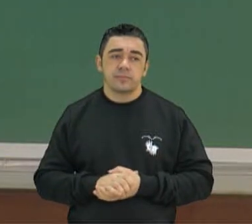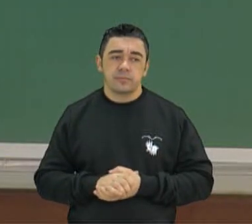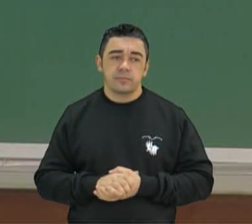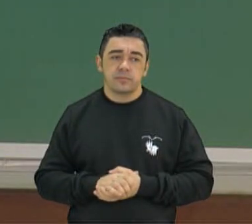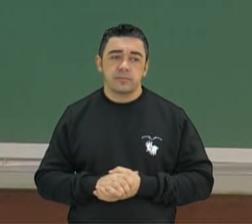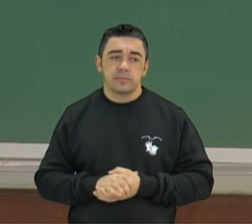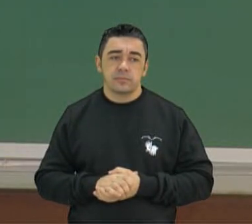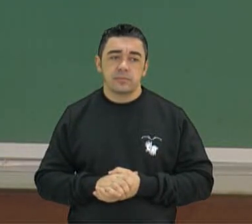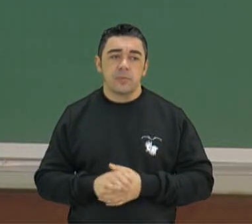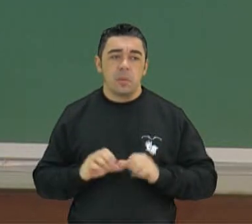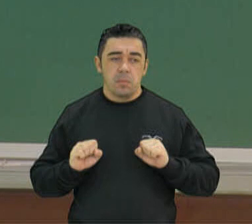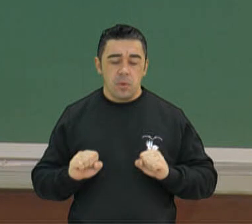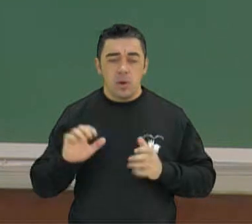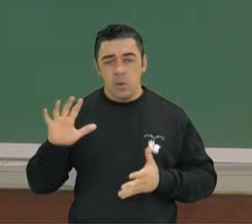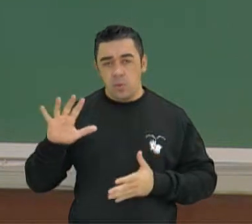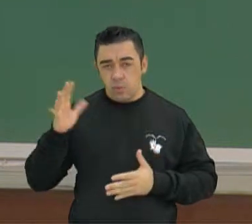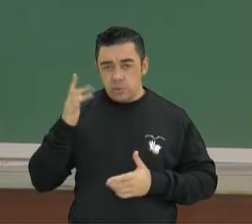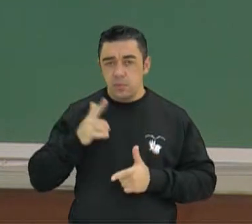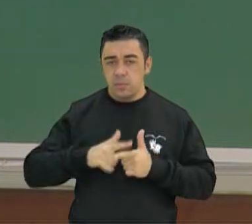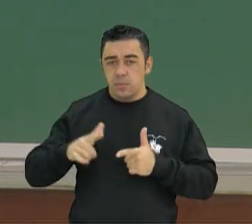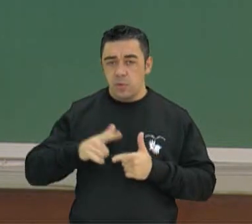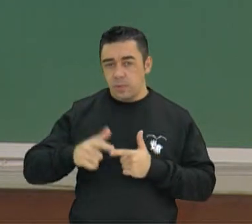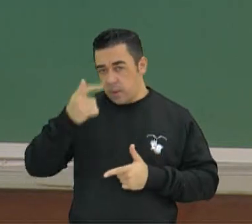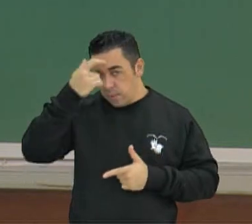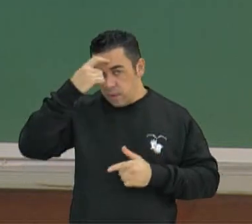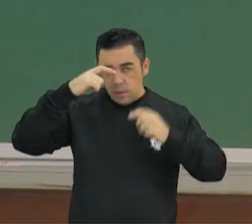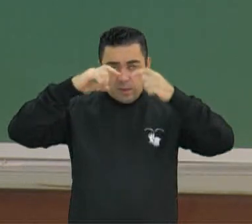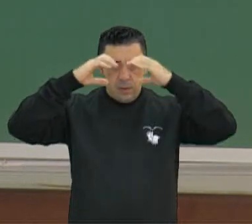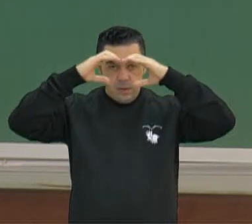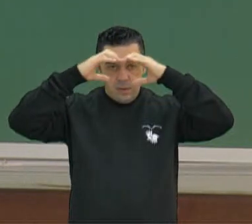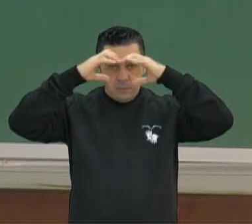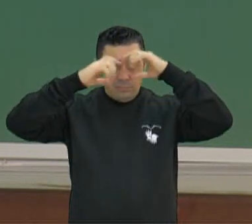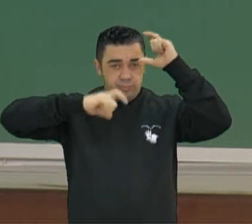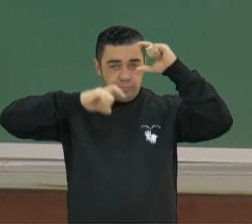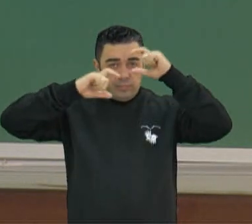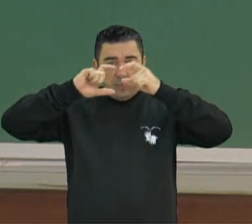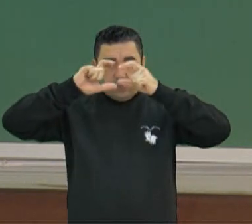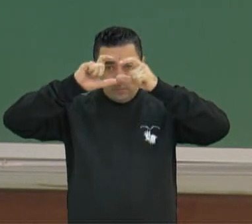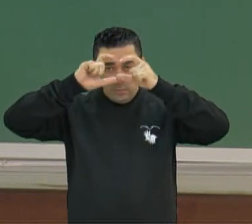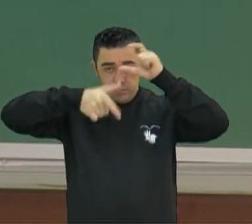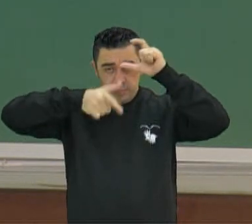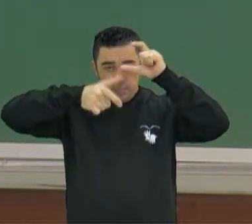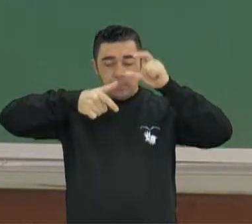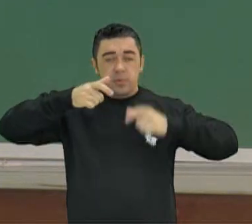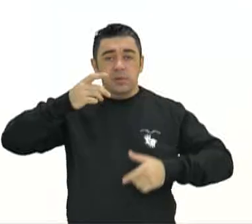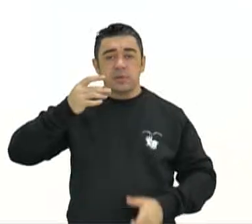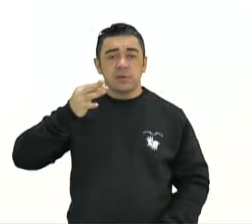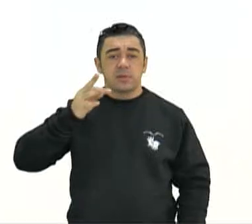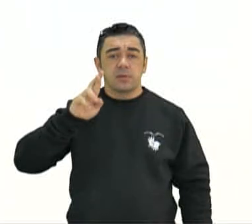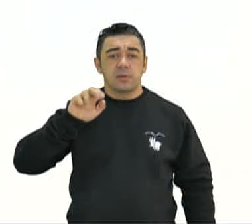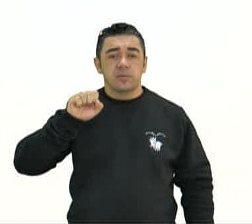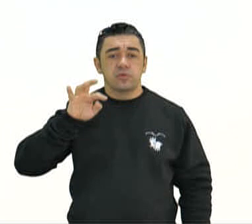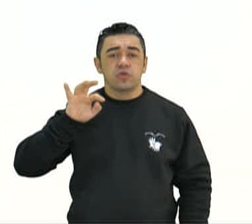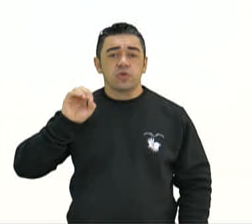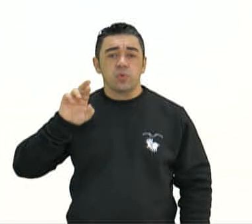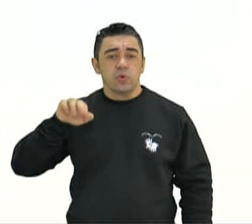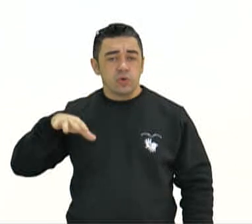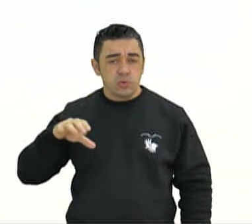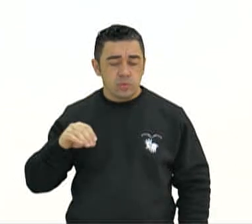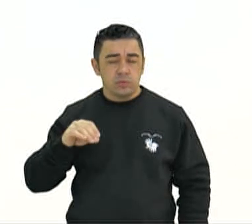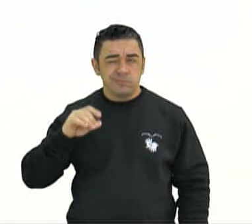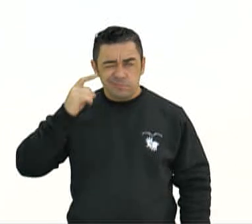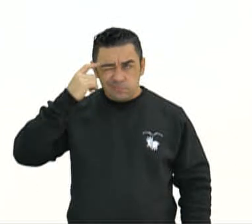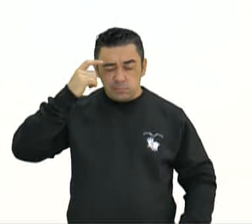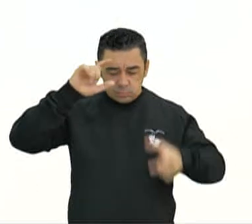E aí podem aparecer alguns transtornos em função dessa insatisfação com o próprio corpo. Transtorno dismórfico